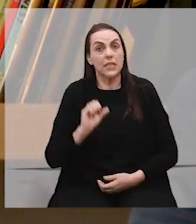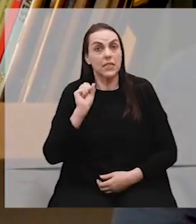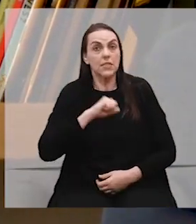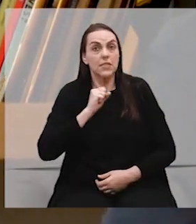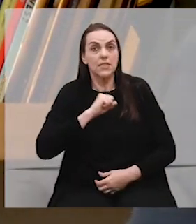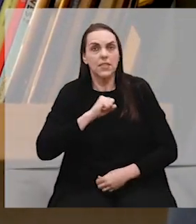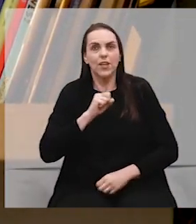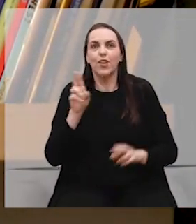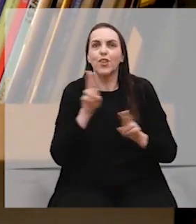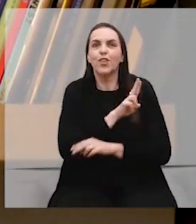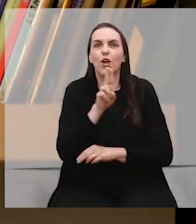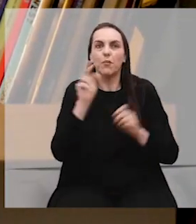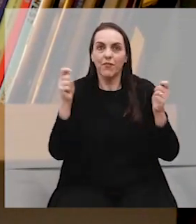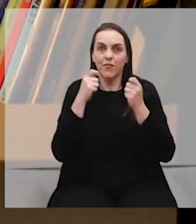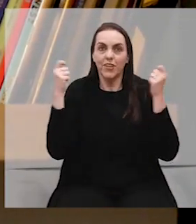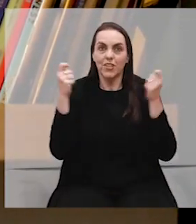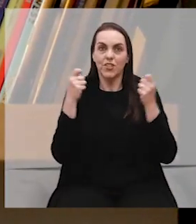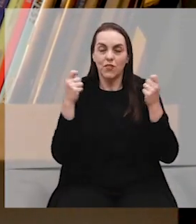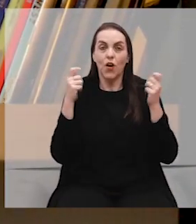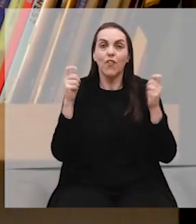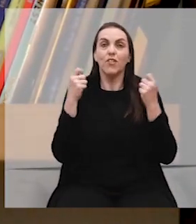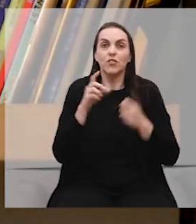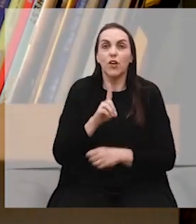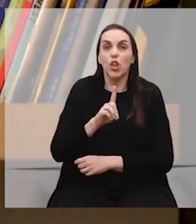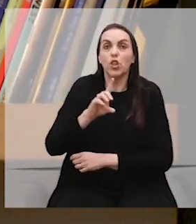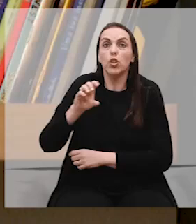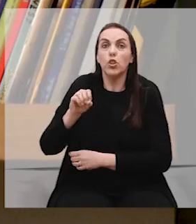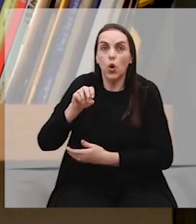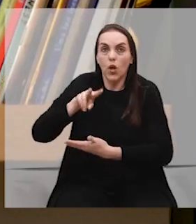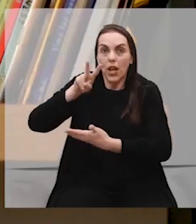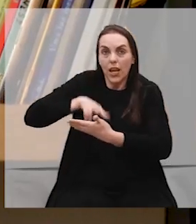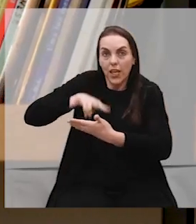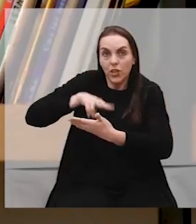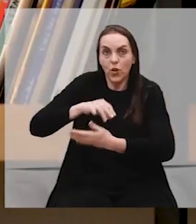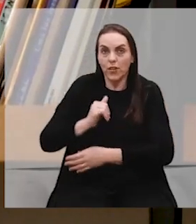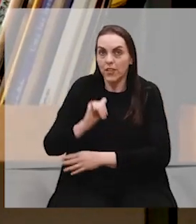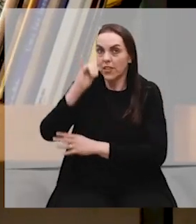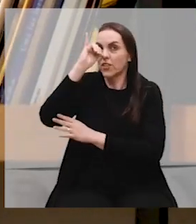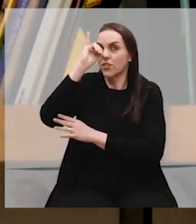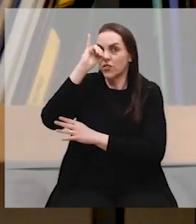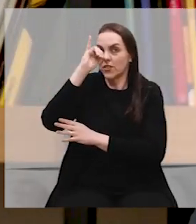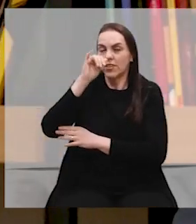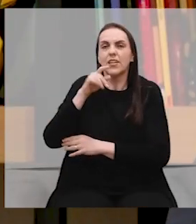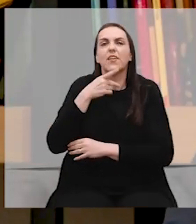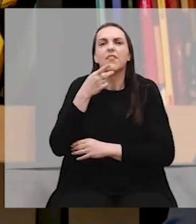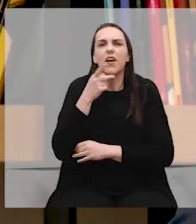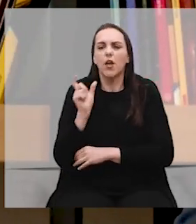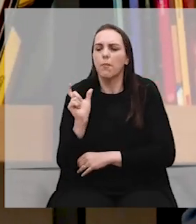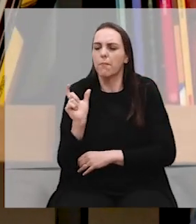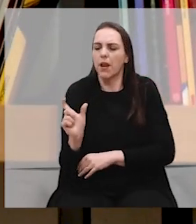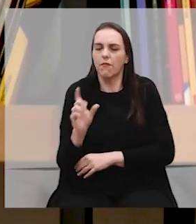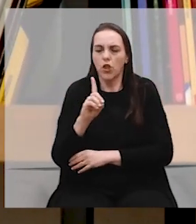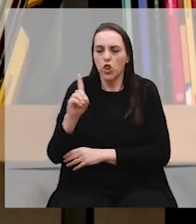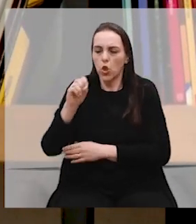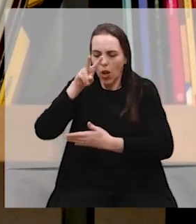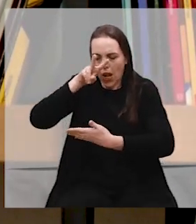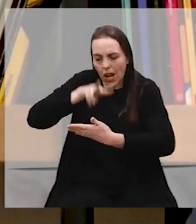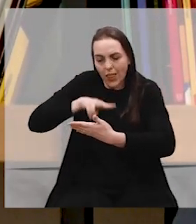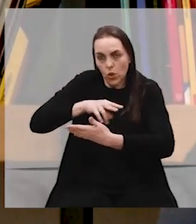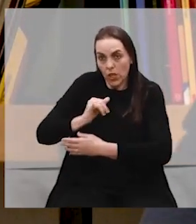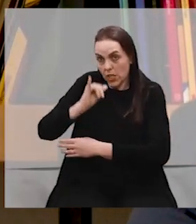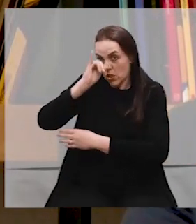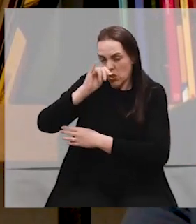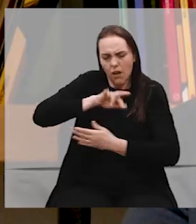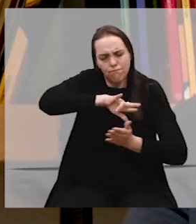Bom, o nome do festival já diz, né? Festival do Leitor Quindim. E quando a gente fala do Leitor Quindim, é para a gente entender que tem um leitor múltiplo.